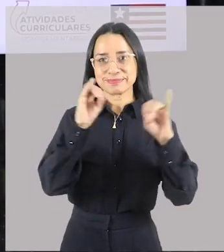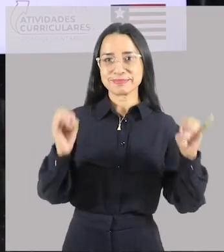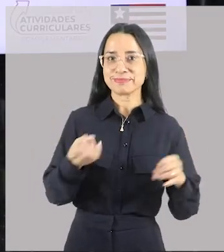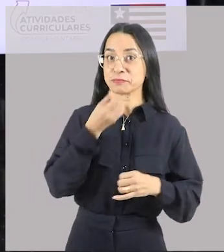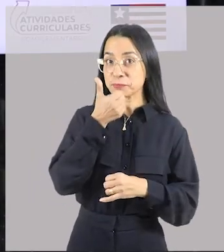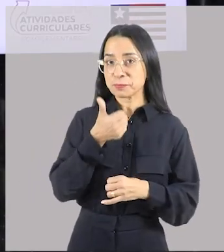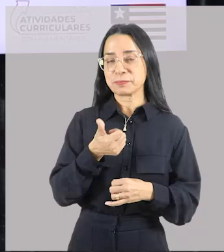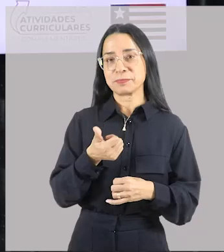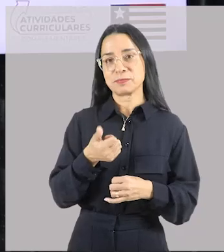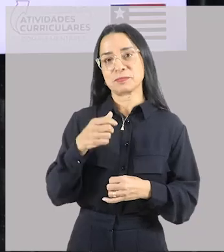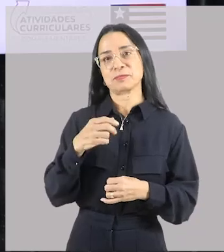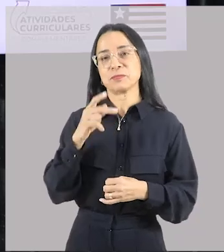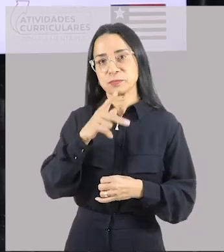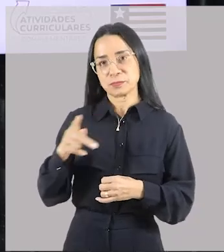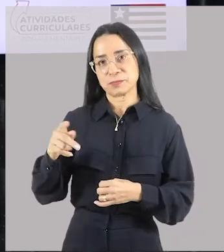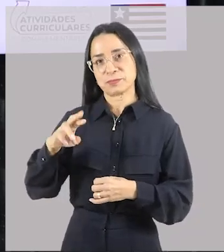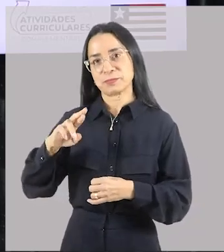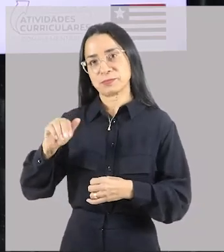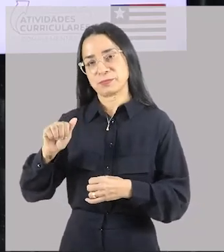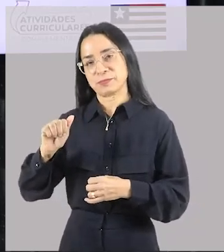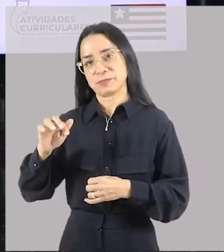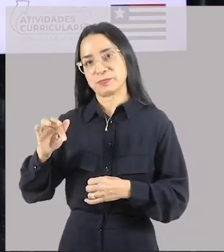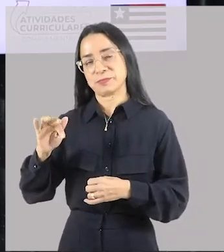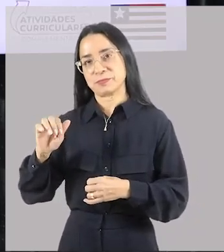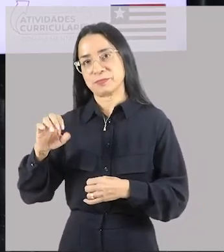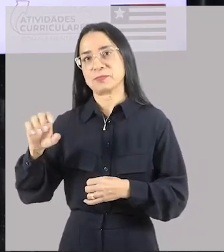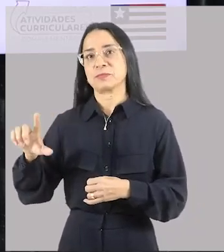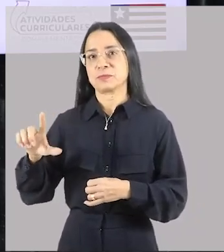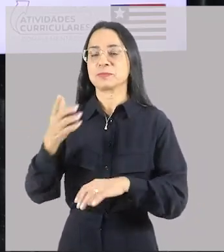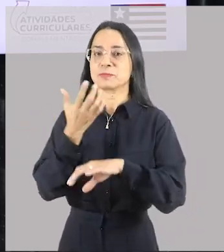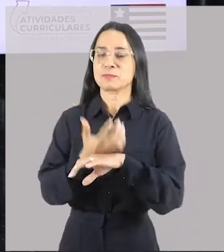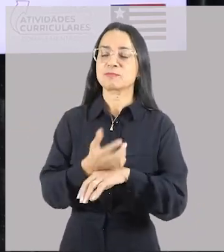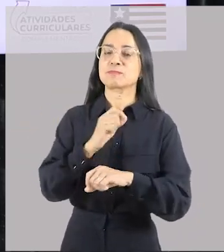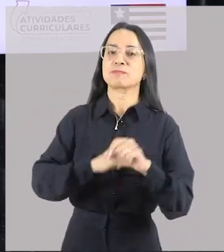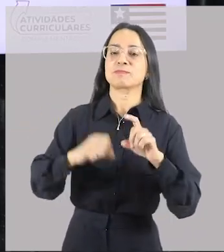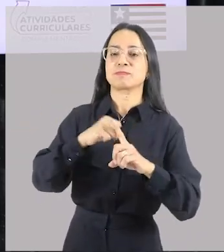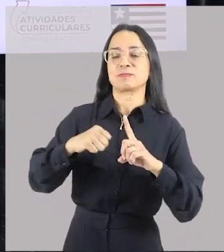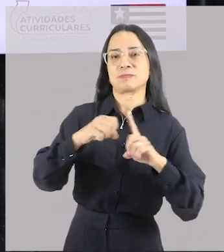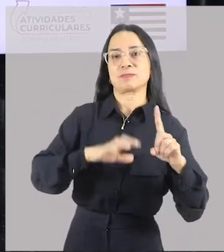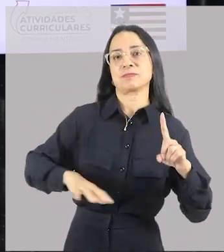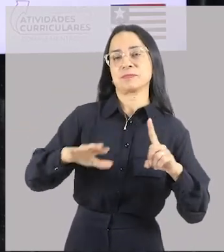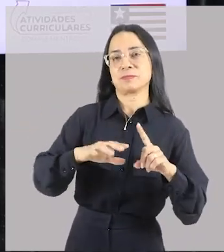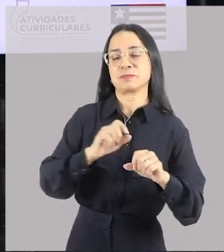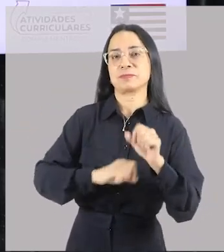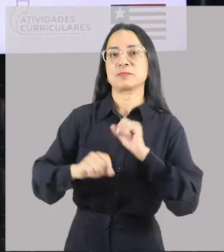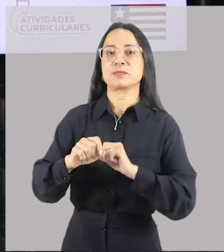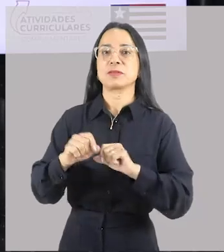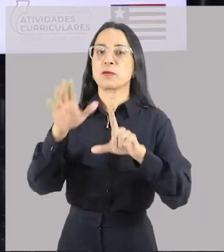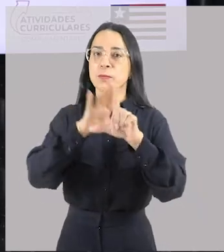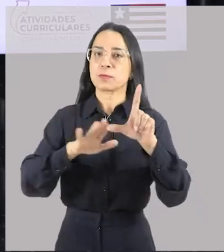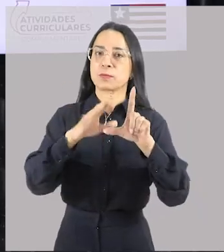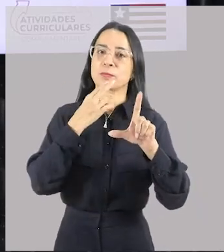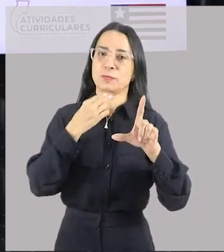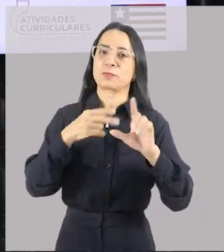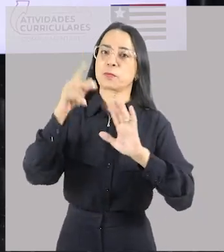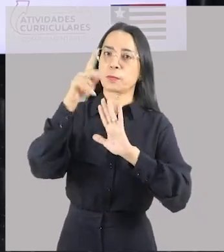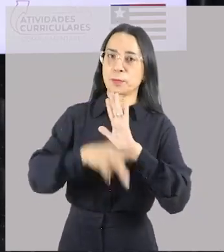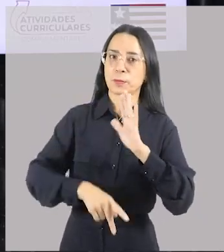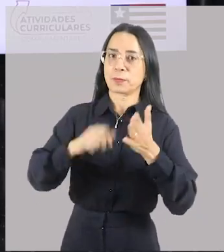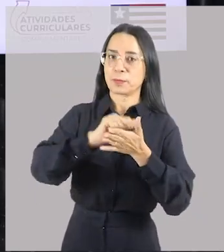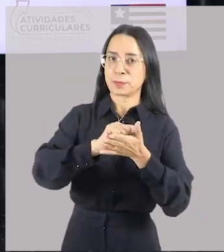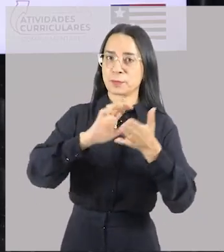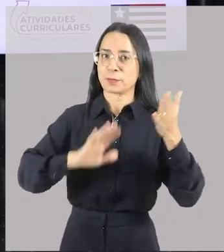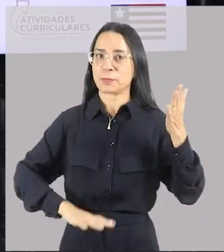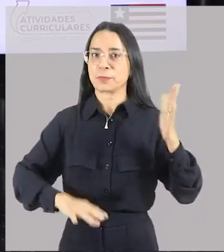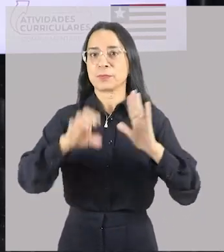Fala galera, tudo bem? Aqui com vocês é o professor Rafael Carlos, de Sociologia, da plataforma Gonçalves Dias. E a gente está aqui no projeto de